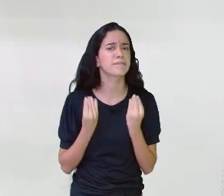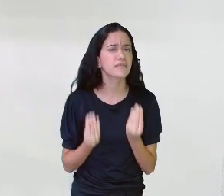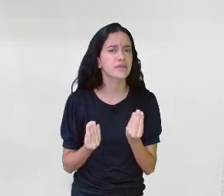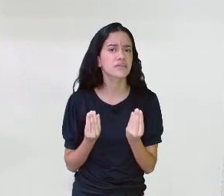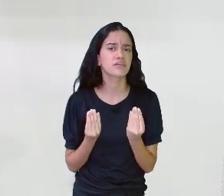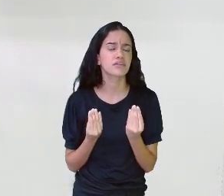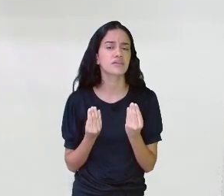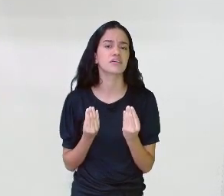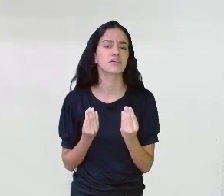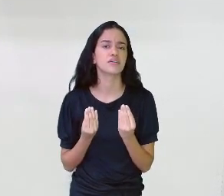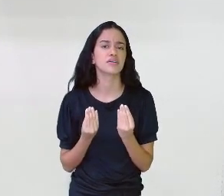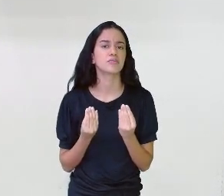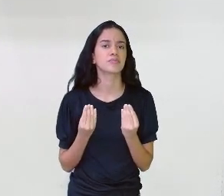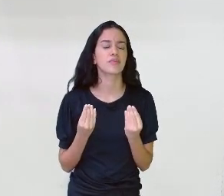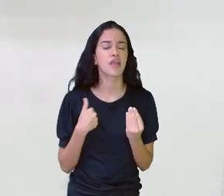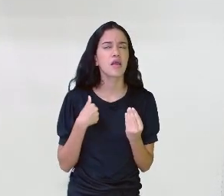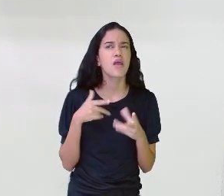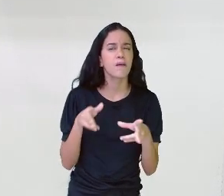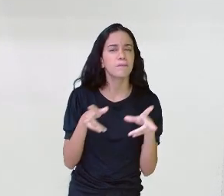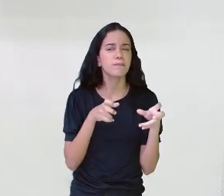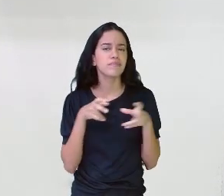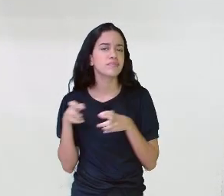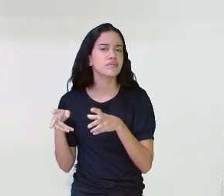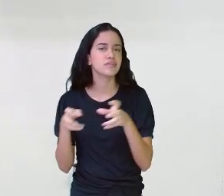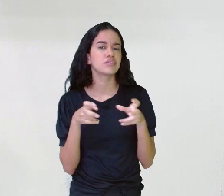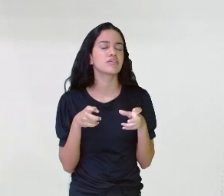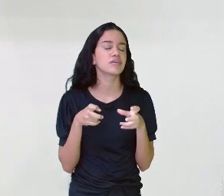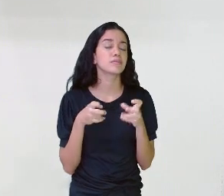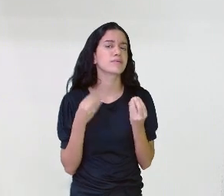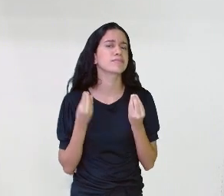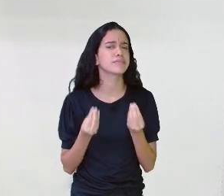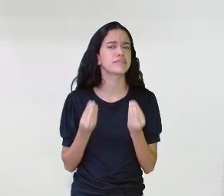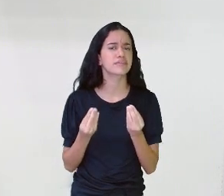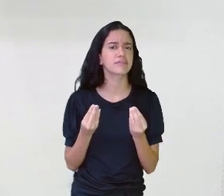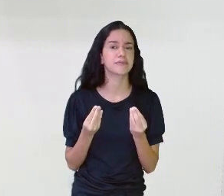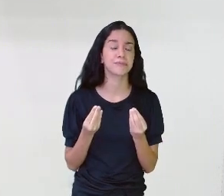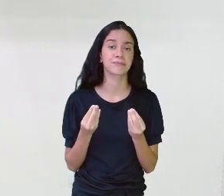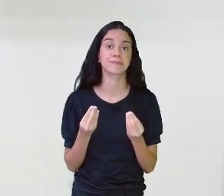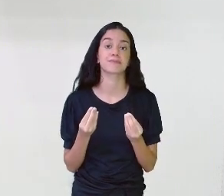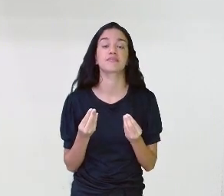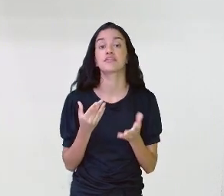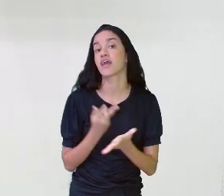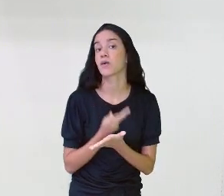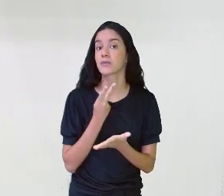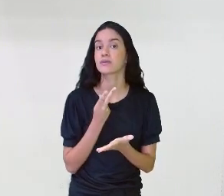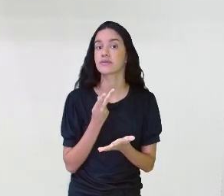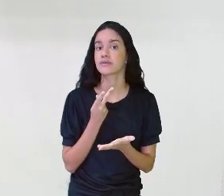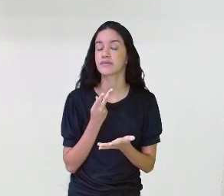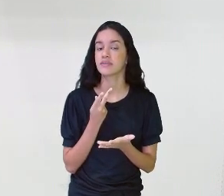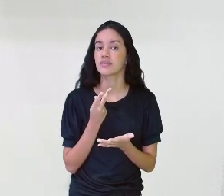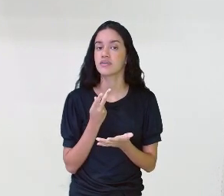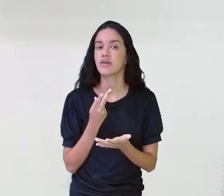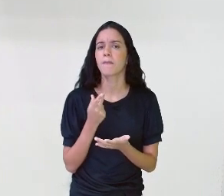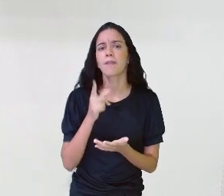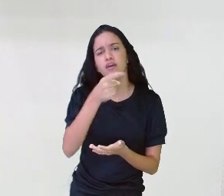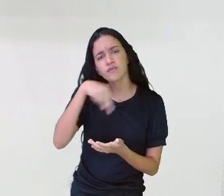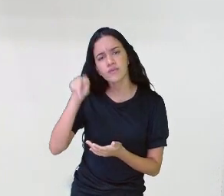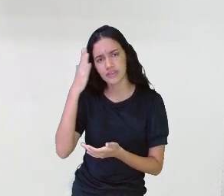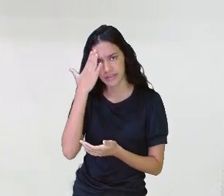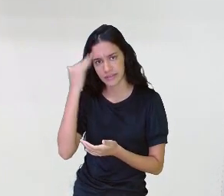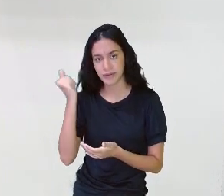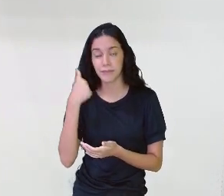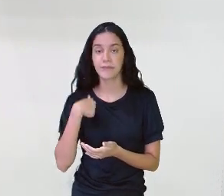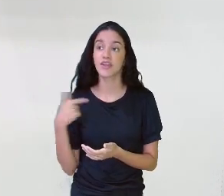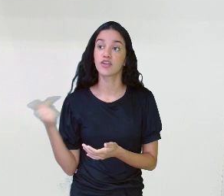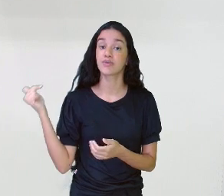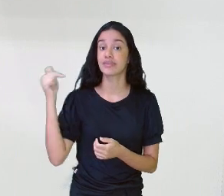a gente percebe essa divisão? Para que essas divisões acontecem? Vocês sabem,